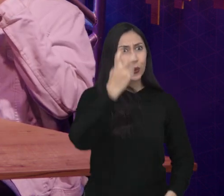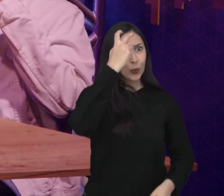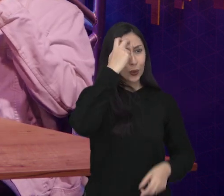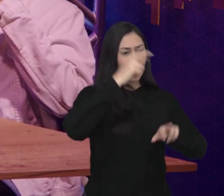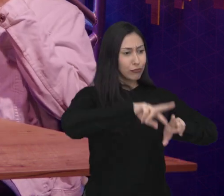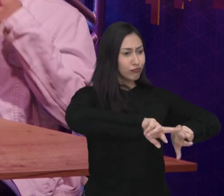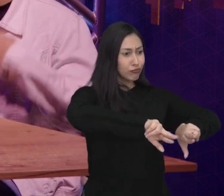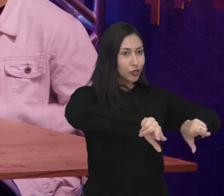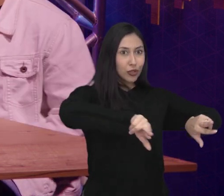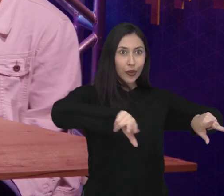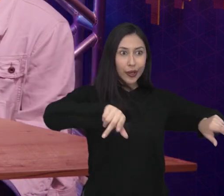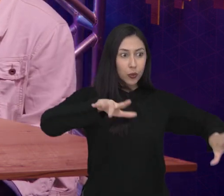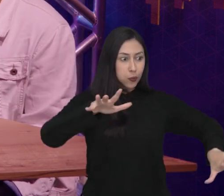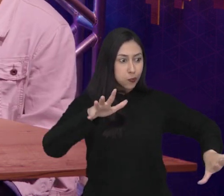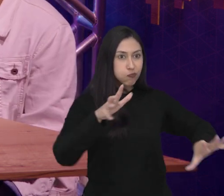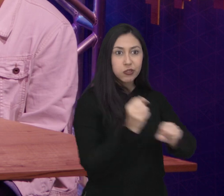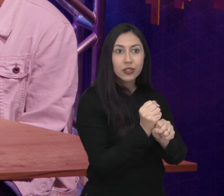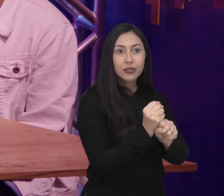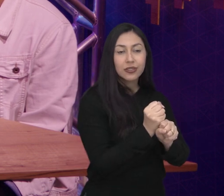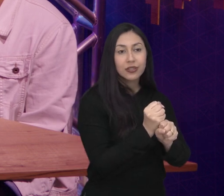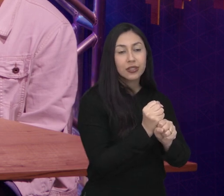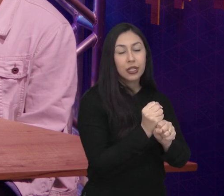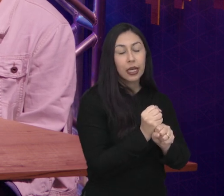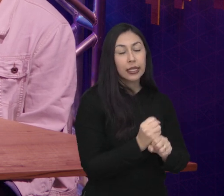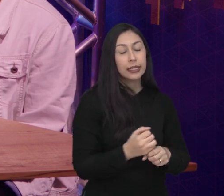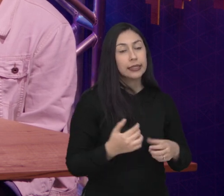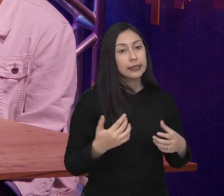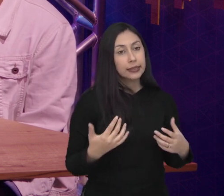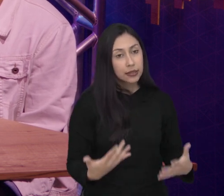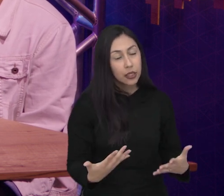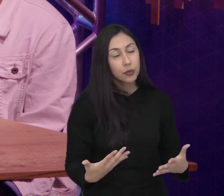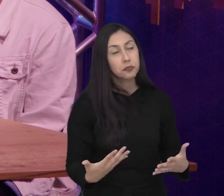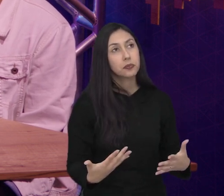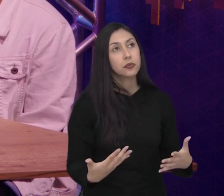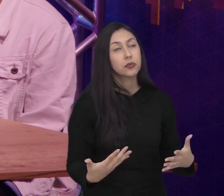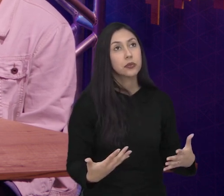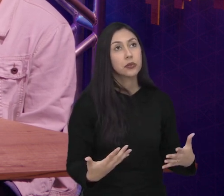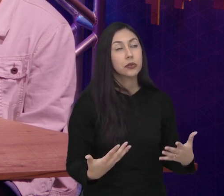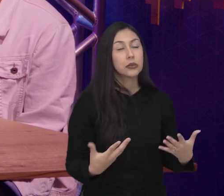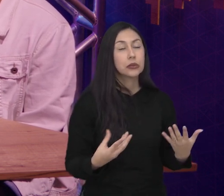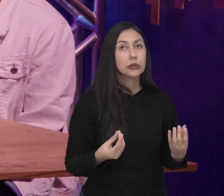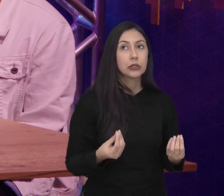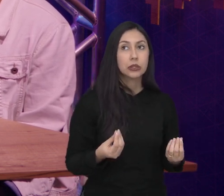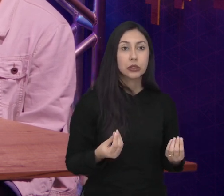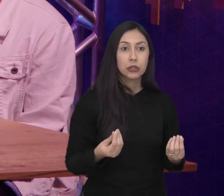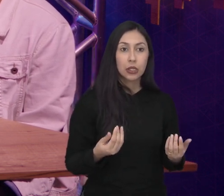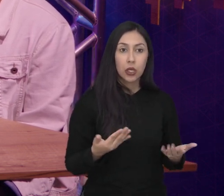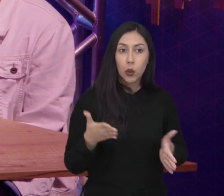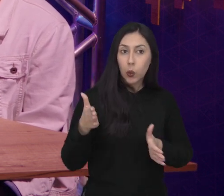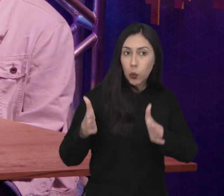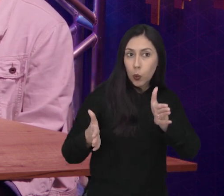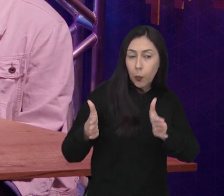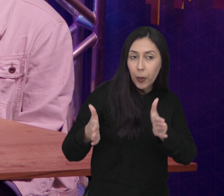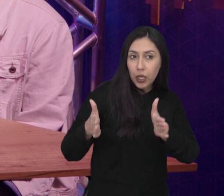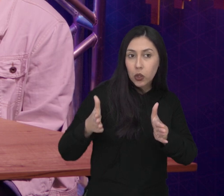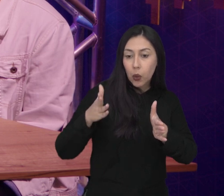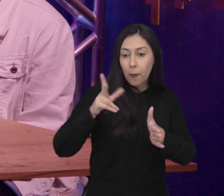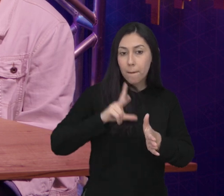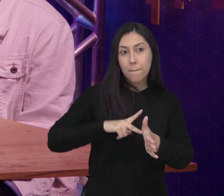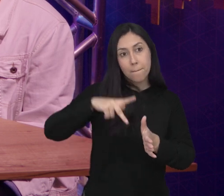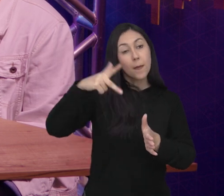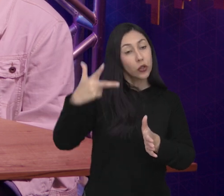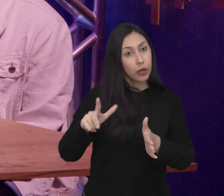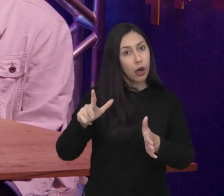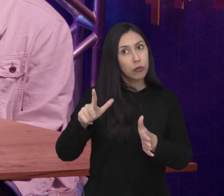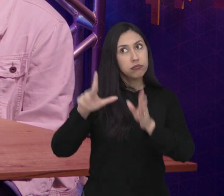várias culturas, né, somadas aqui à nossa. E como a gente estava falando então, em um